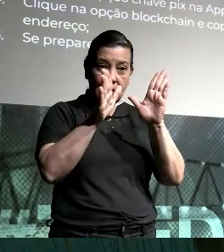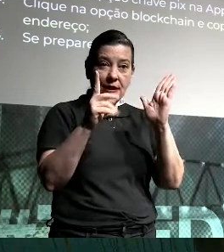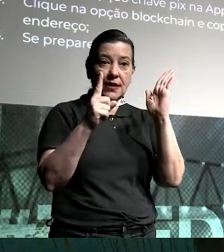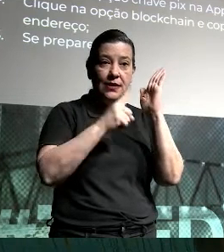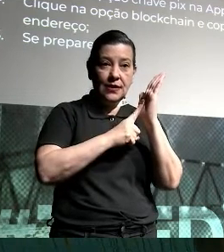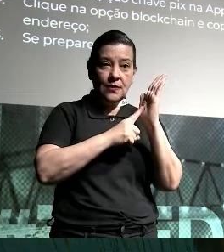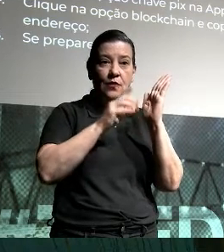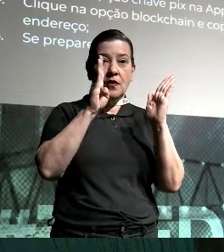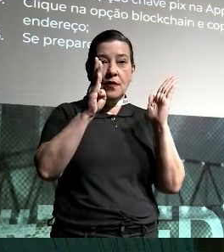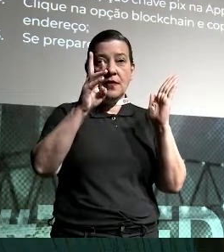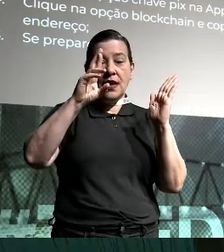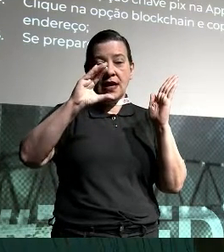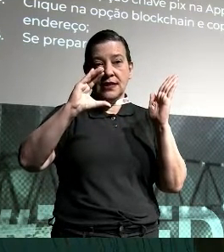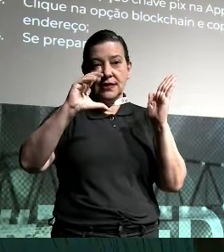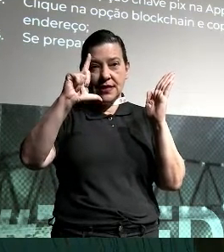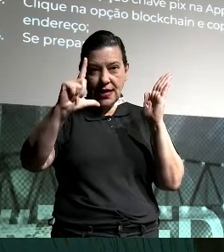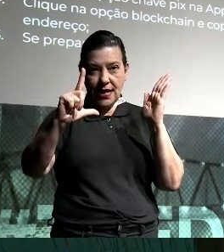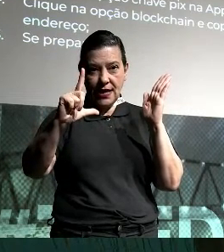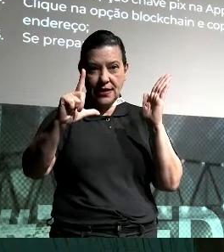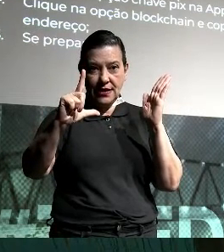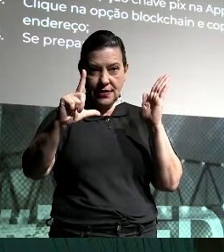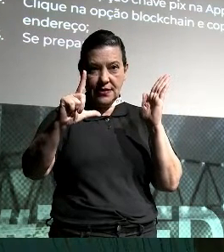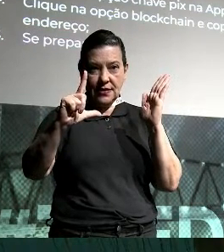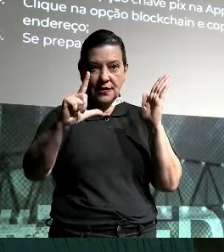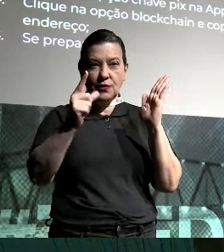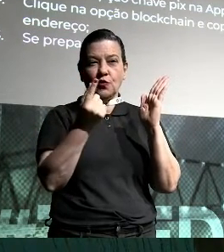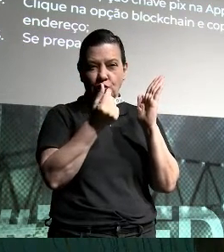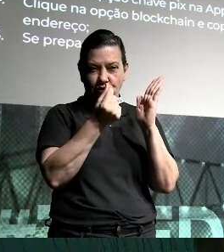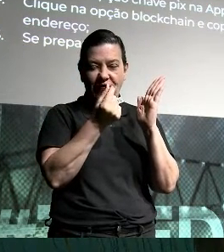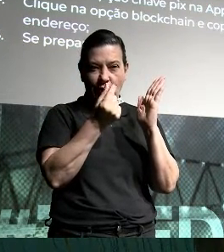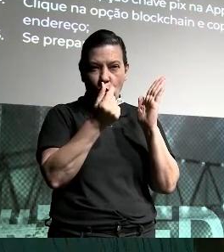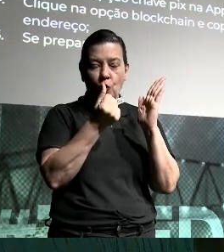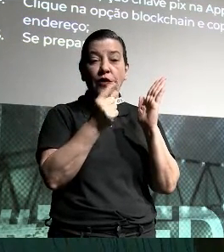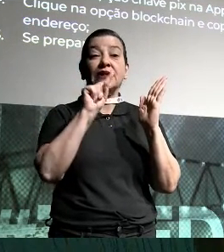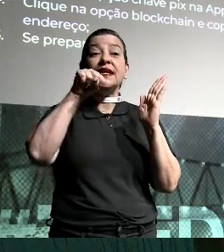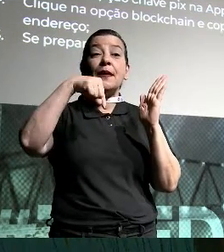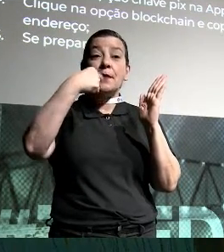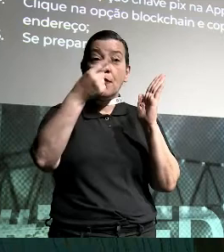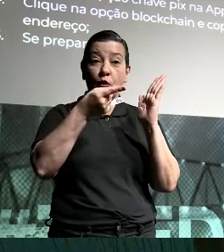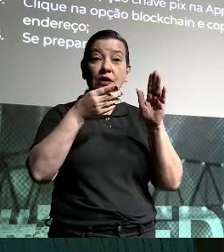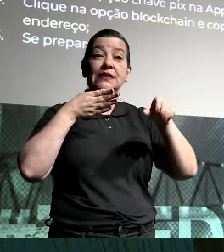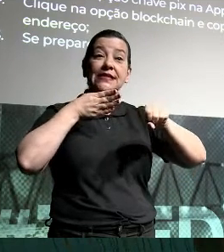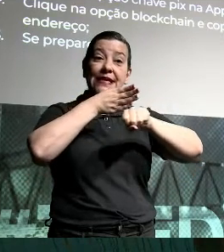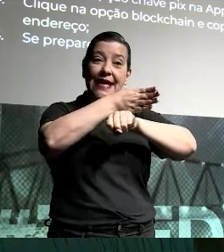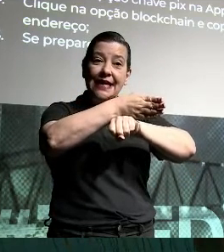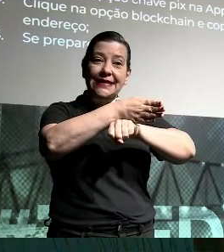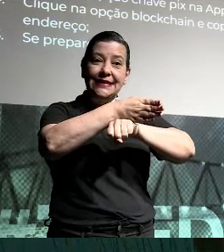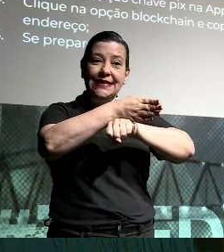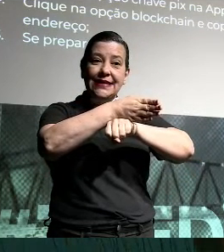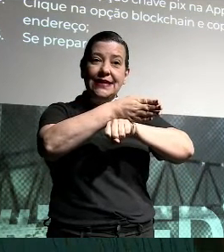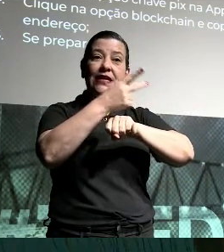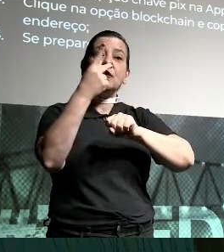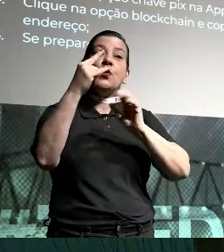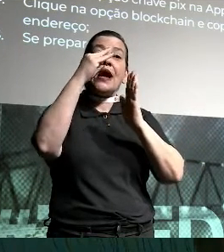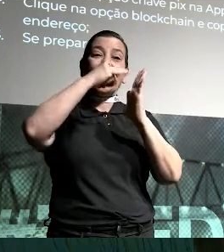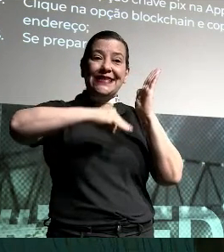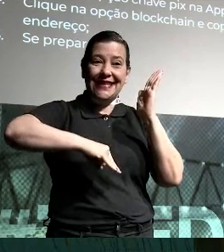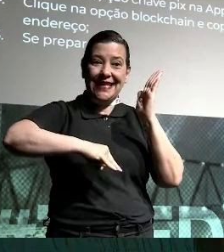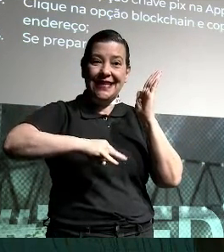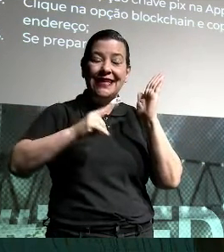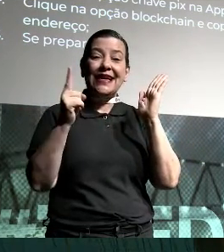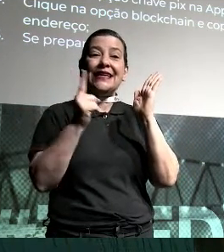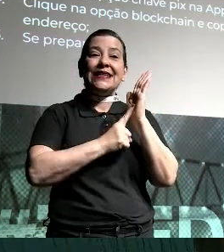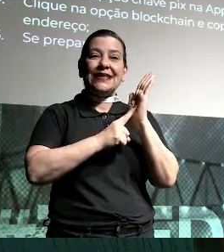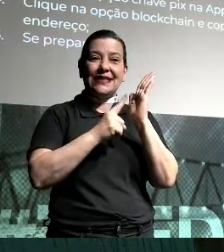BRLC, do ícone do saldo, no caso, né? Depois disso, vai entrar na sua carteira, clica lá em